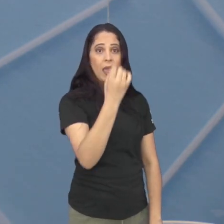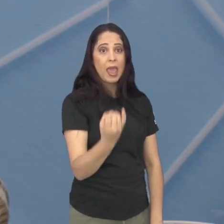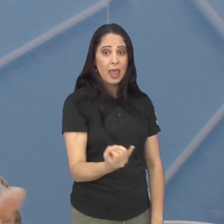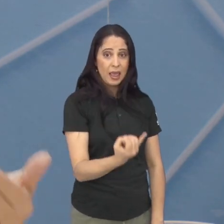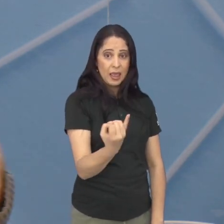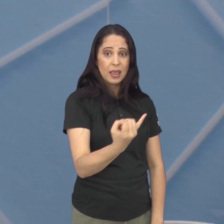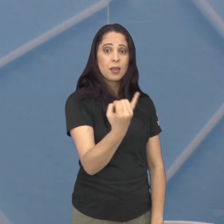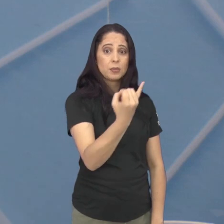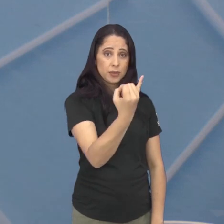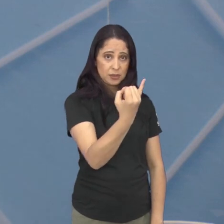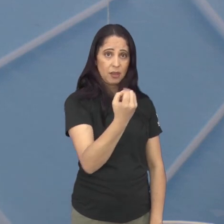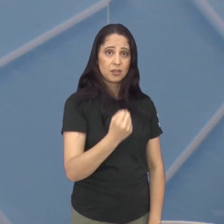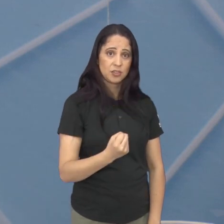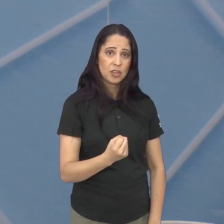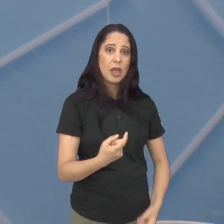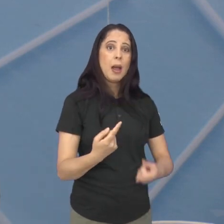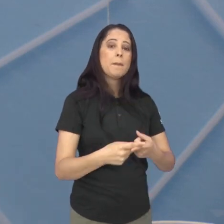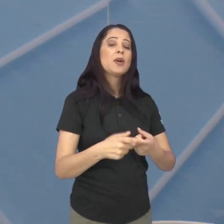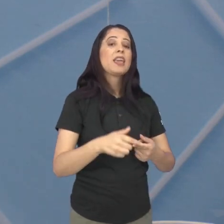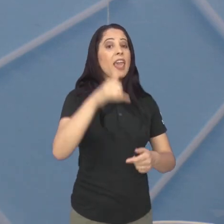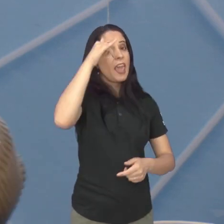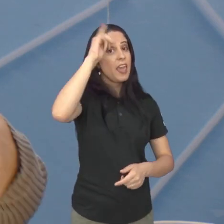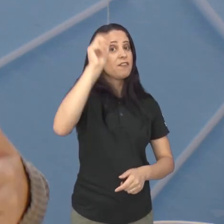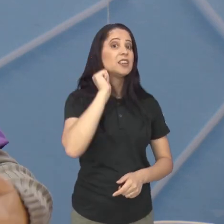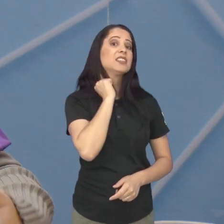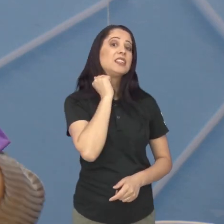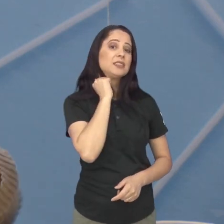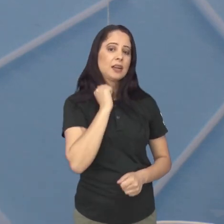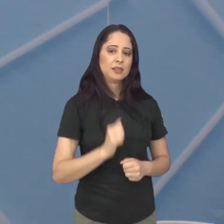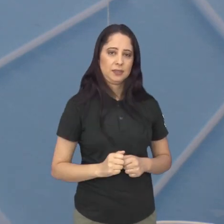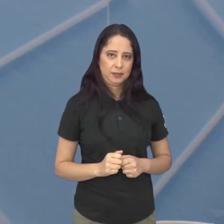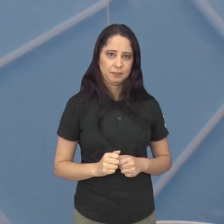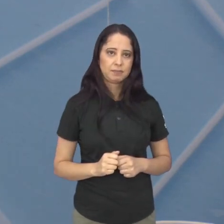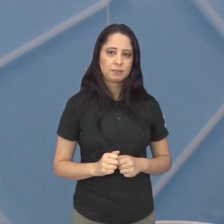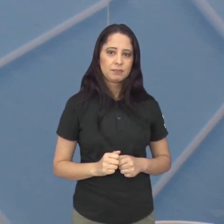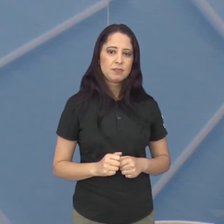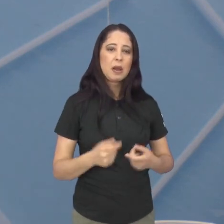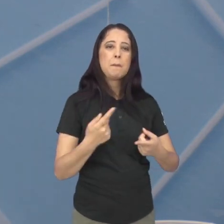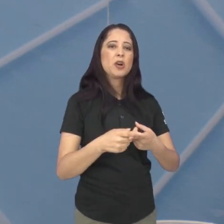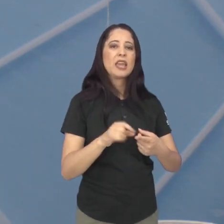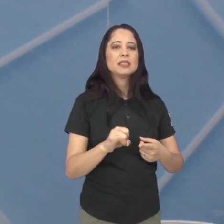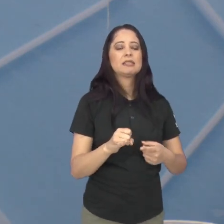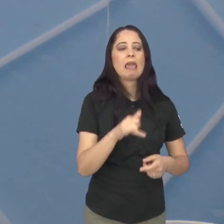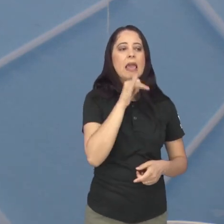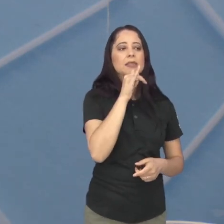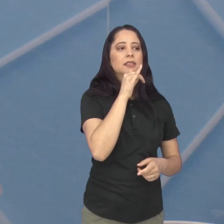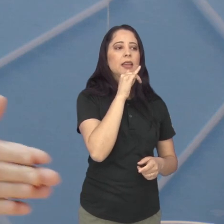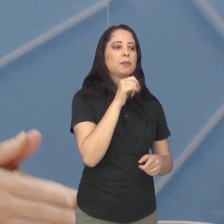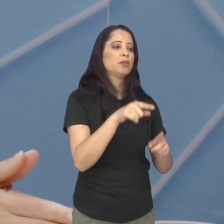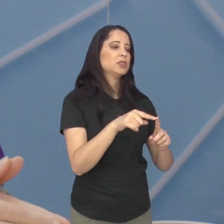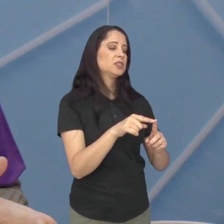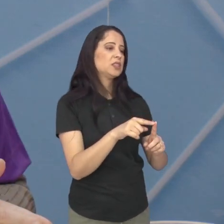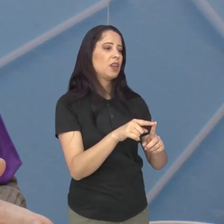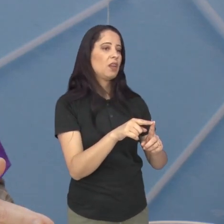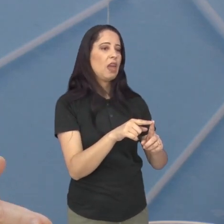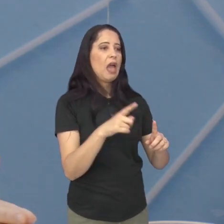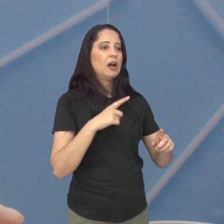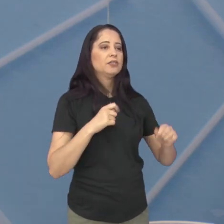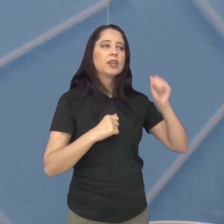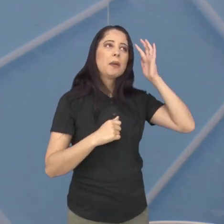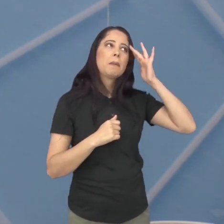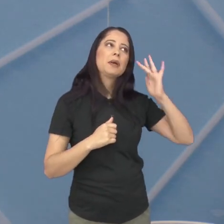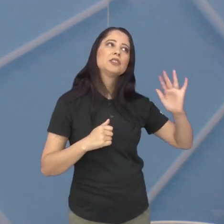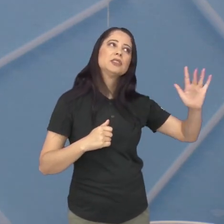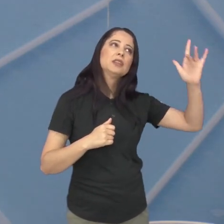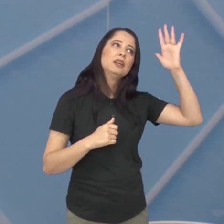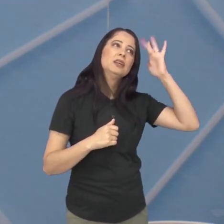até para o gerenciamento do estresse. Porque se você tem uma expectativa irreal, aquilo você vai se frustrar muito mais.